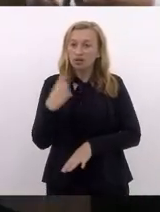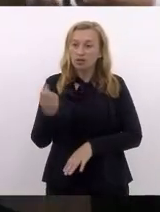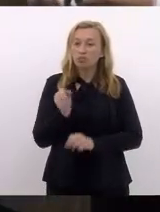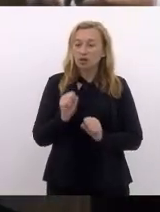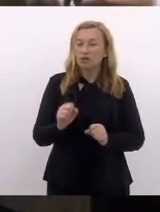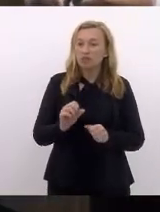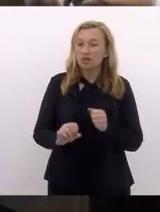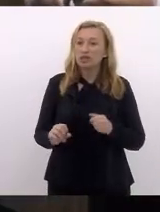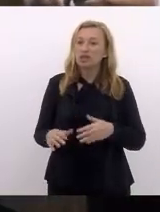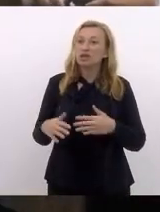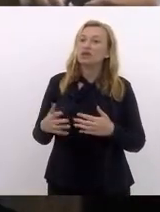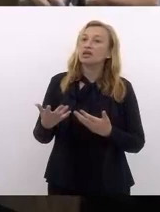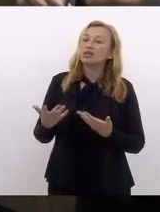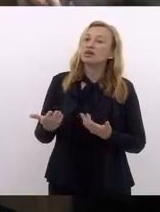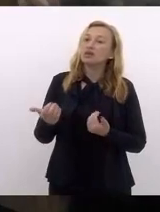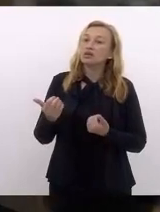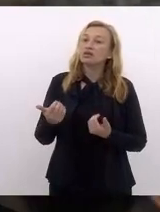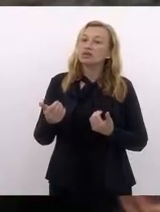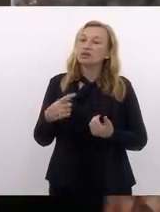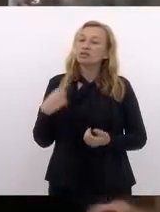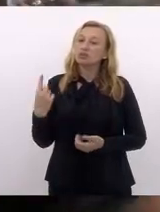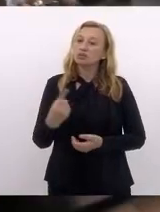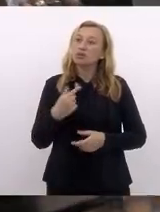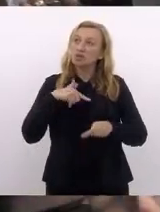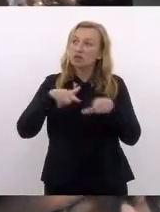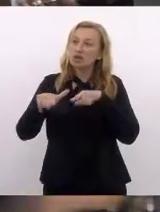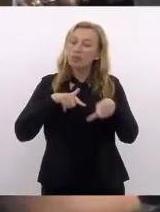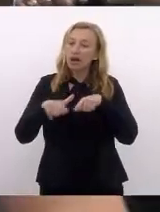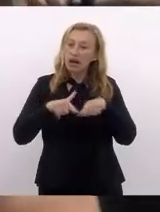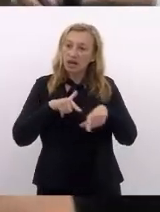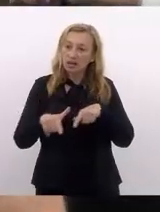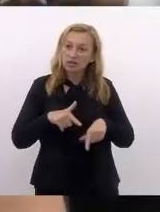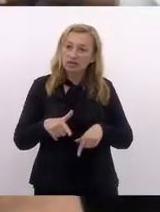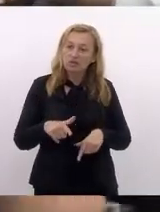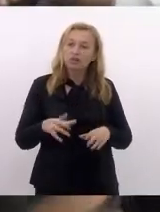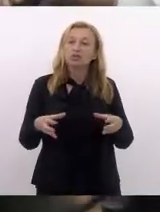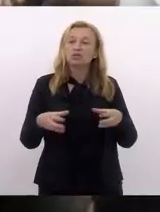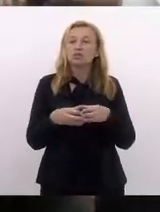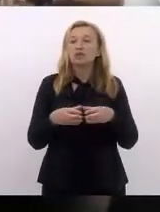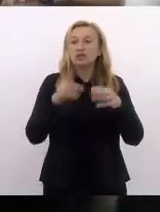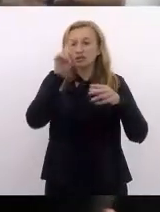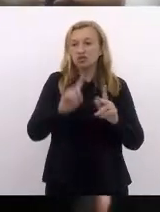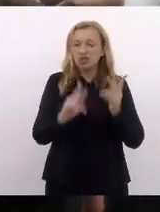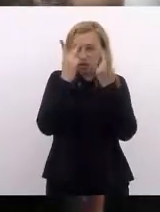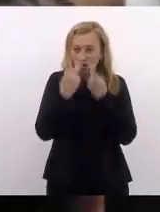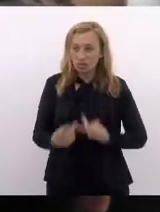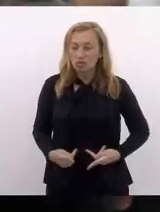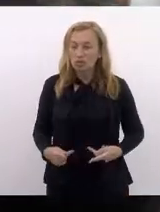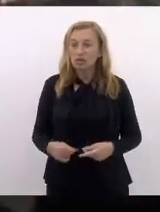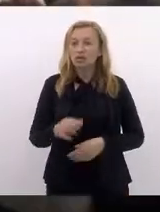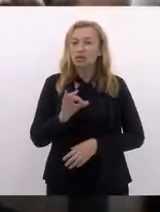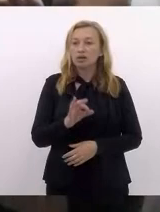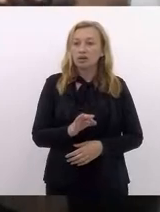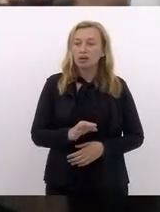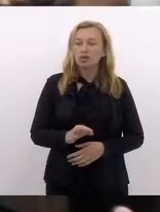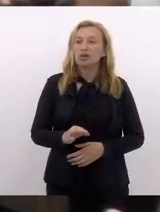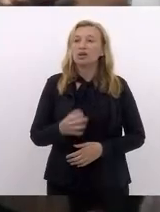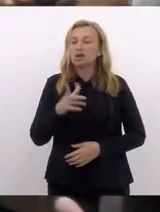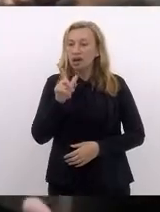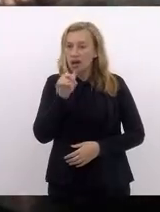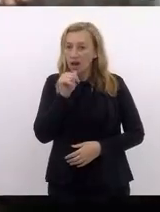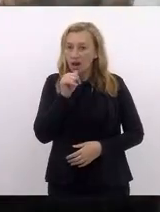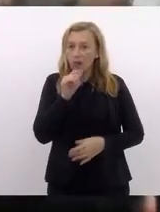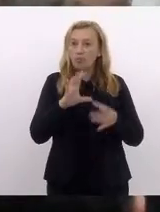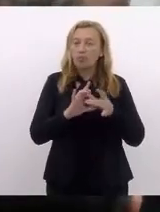podemos fazer Então conte aqui com o nosso mandato Conte com a nossa Comissão de Direitos Humanos para garantir a